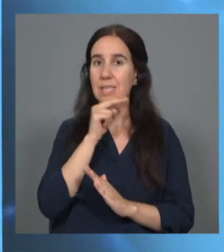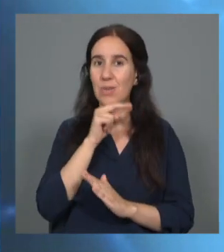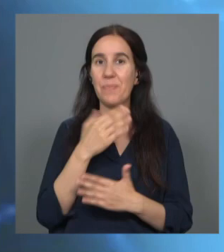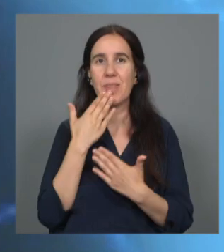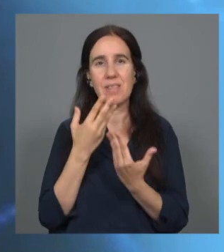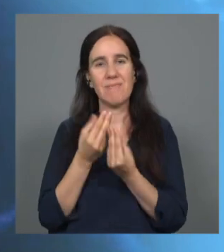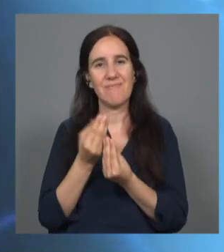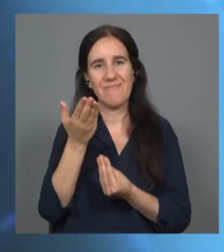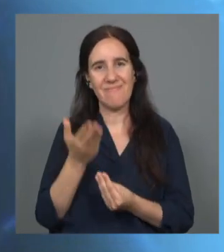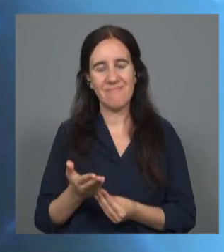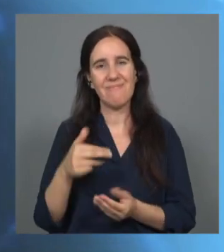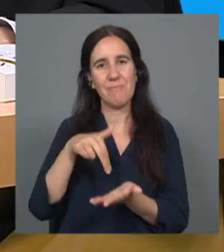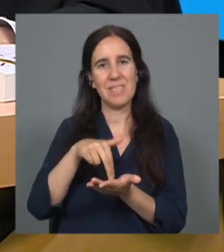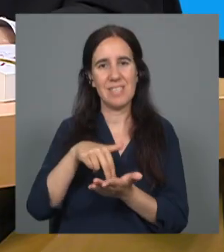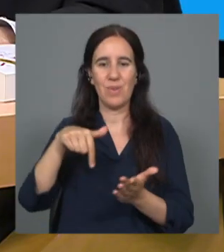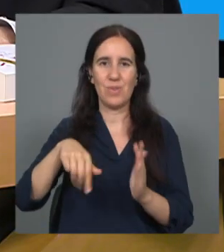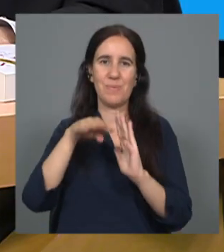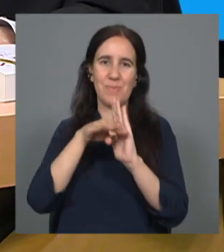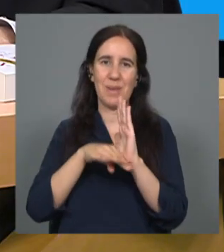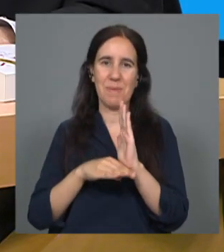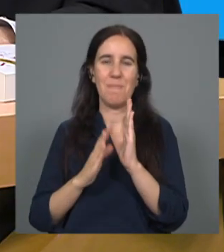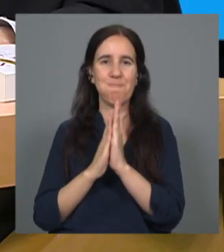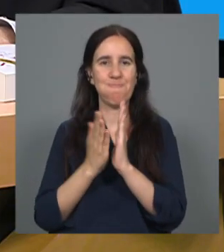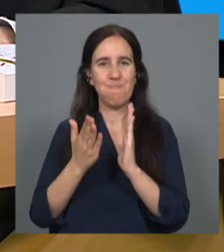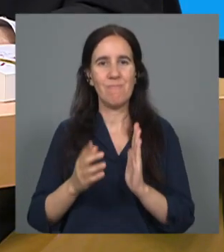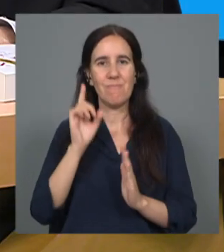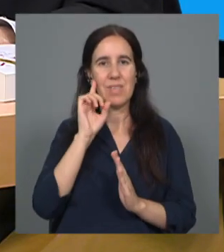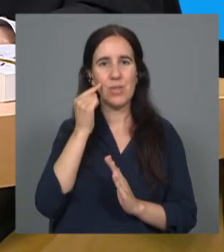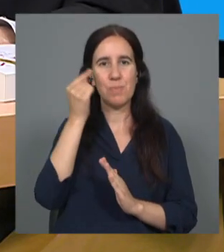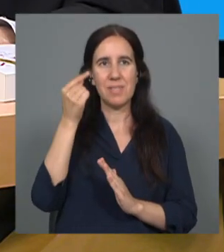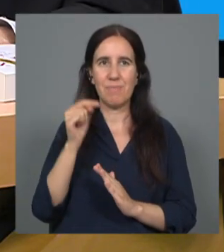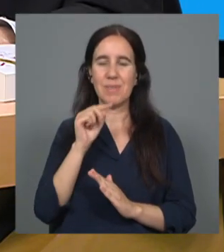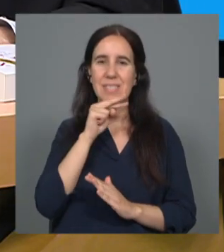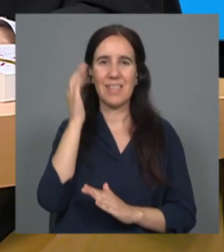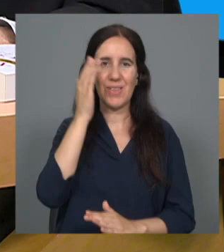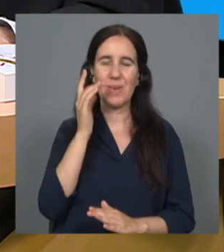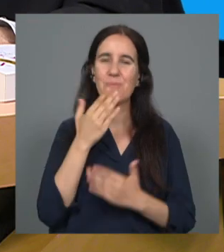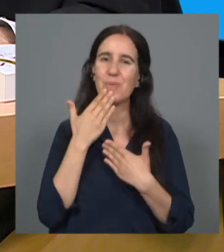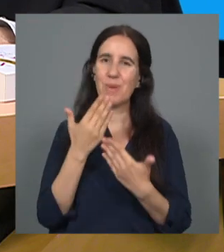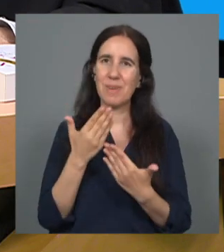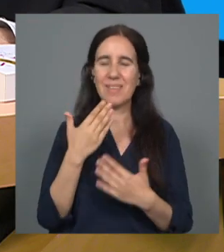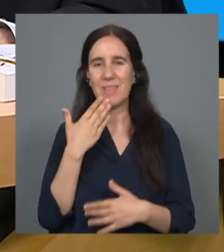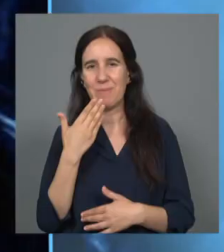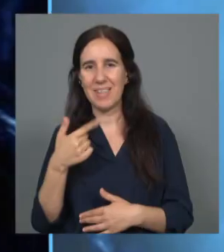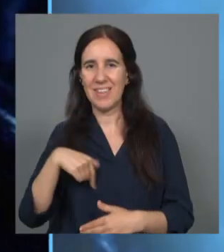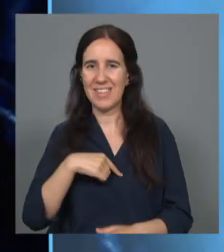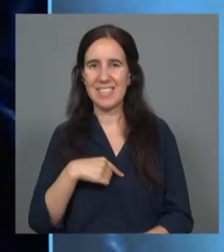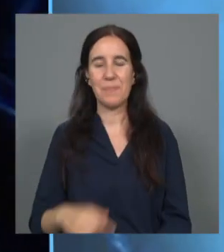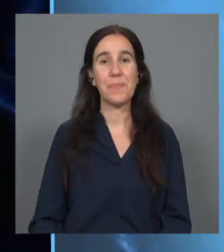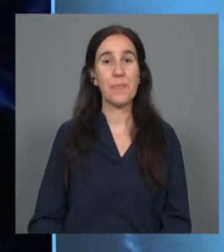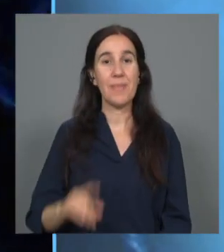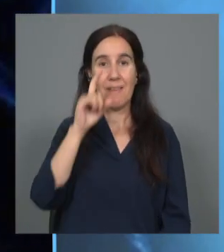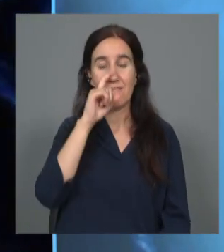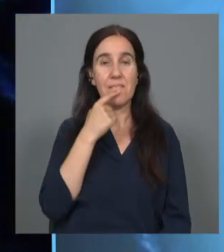muito a vossa presença hoje aqui no programa Eclésia, neste dia tão especial que é o dia de Santo António. Muito obrigado. Obrigado a nós. Lembro que